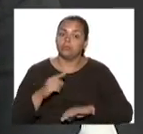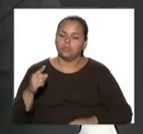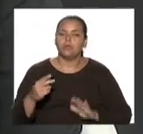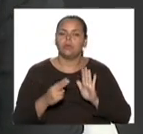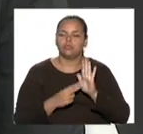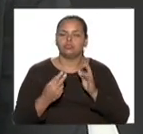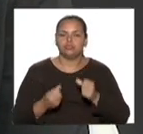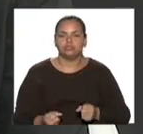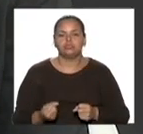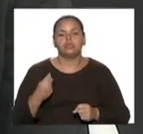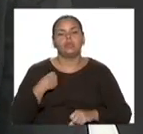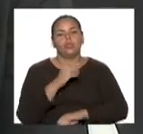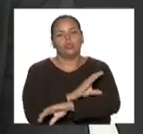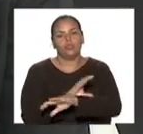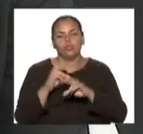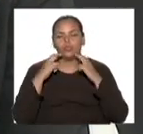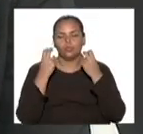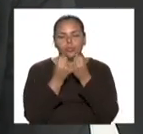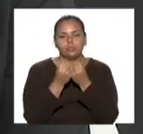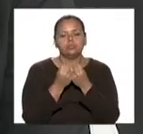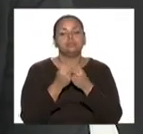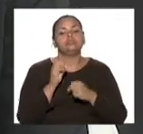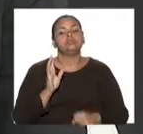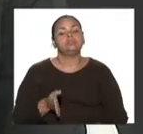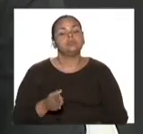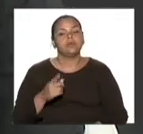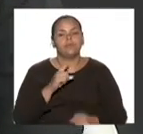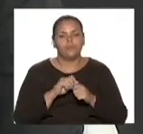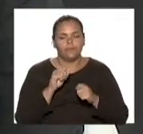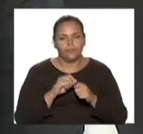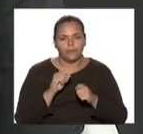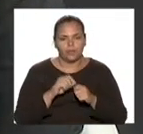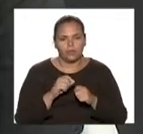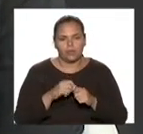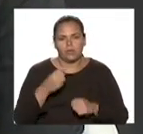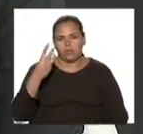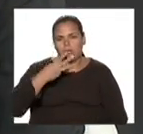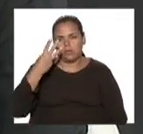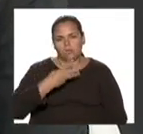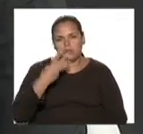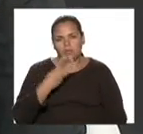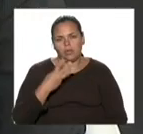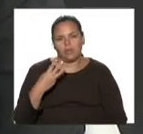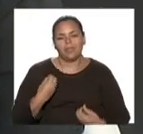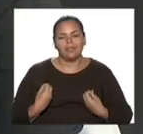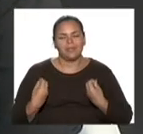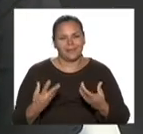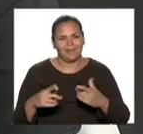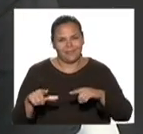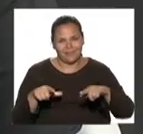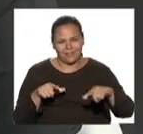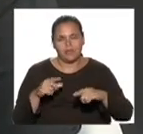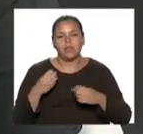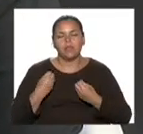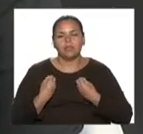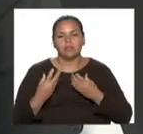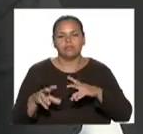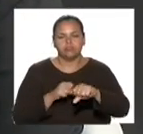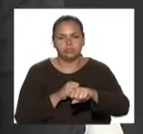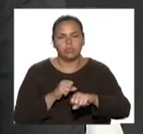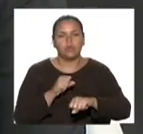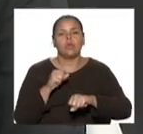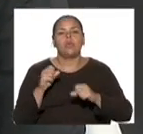senhor assumisse a Comissão de Cultura, já tendo feito já está na terceira entrega feita